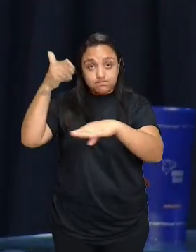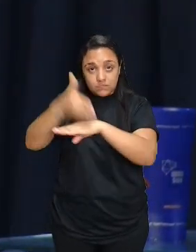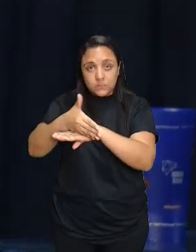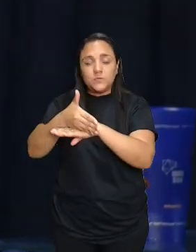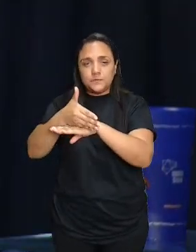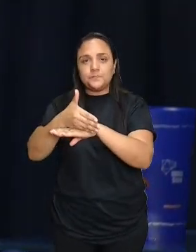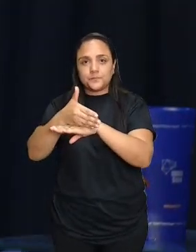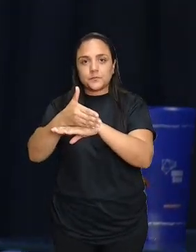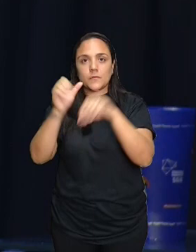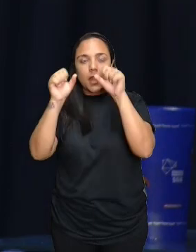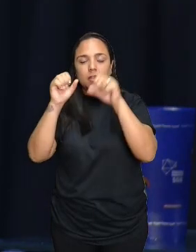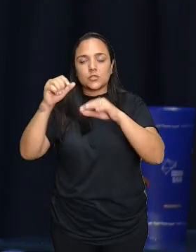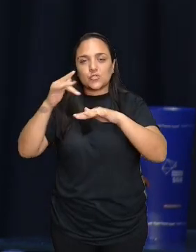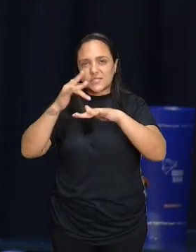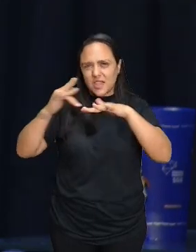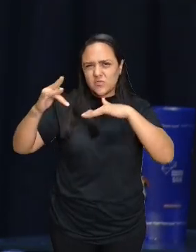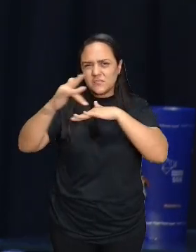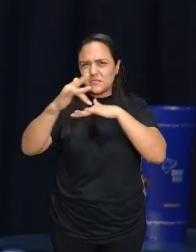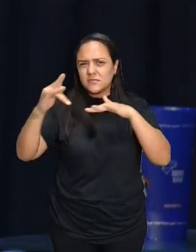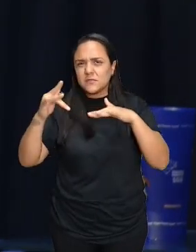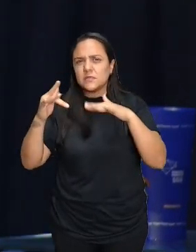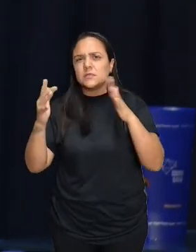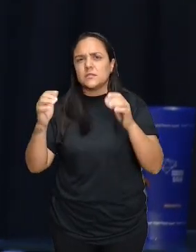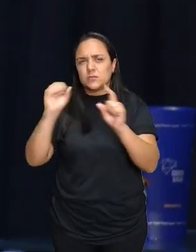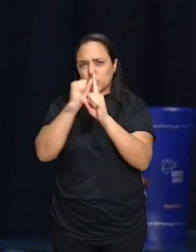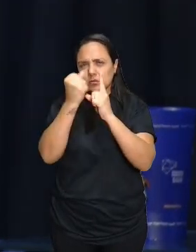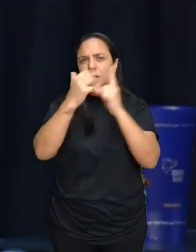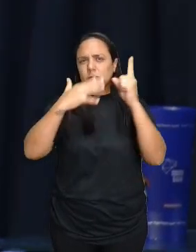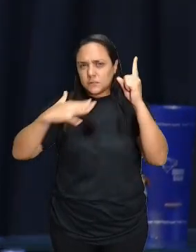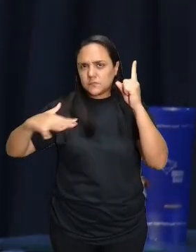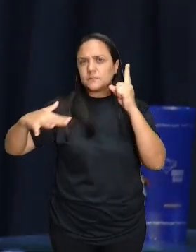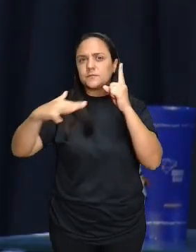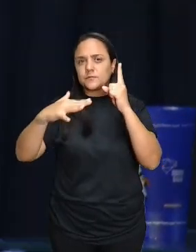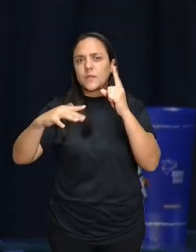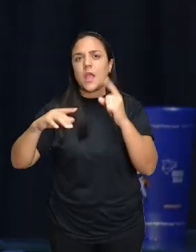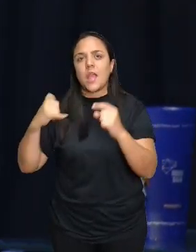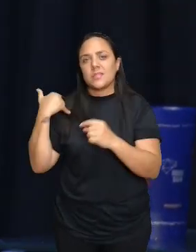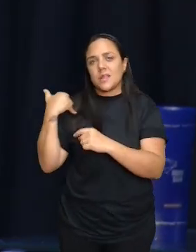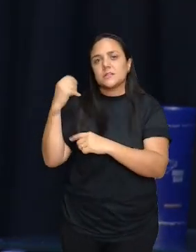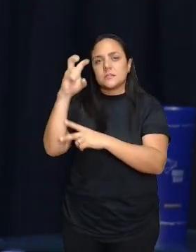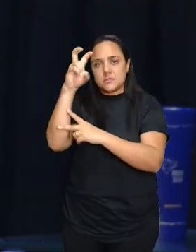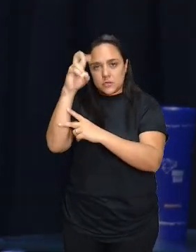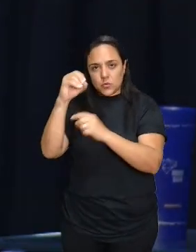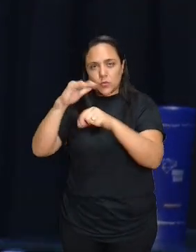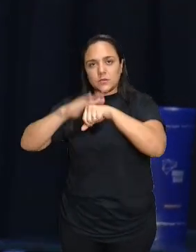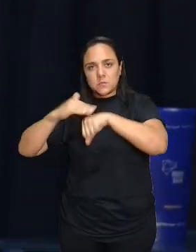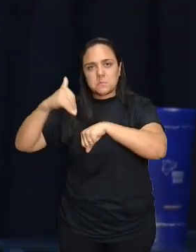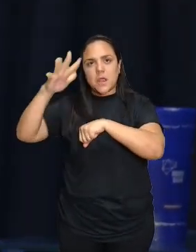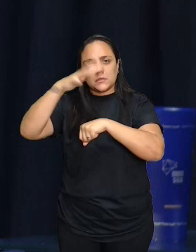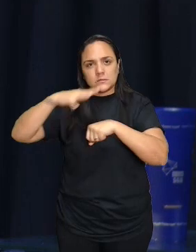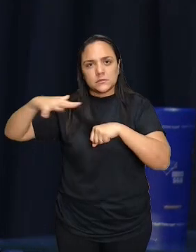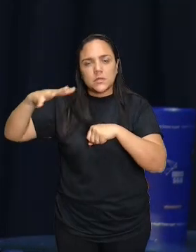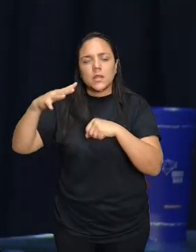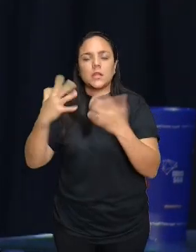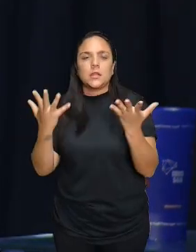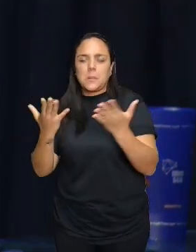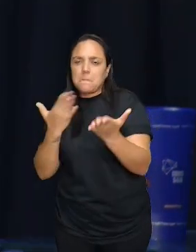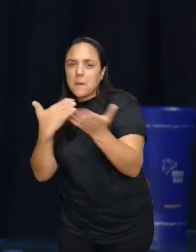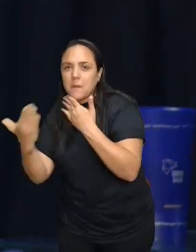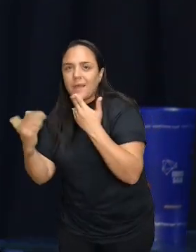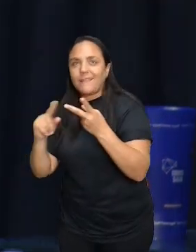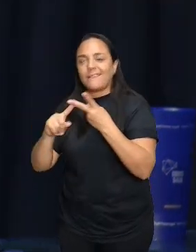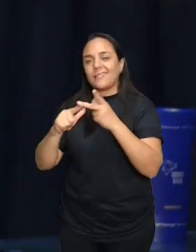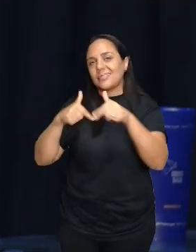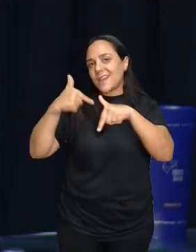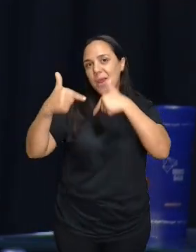social. E conforme eu fui conversando com pessoas com mais de 50, 60 anos, eu vi que a questão de trabalho ou a